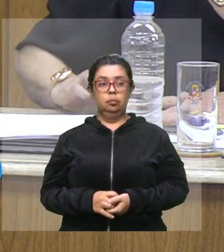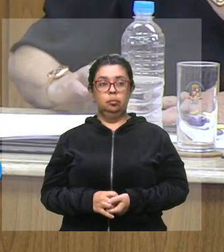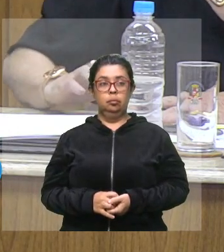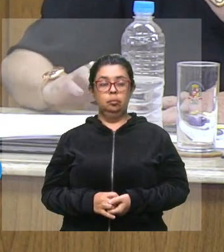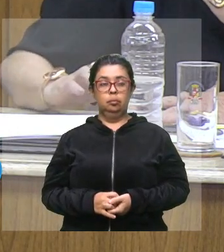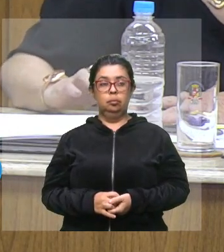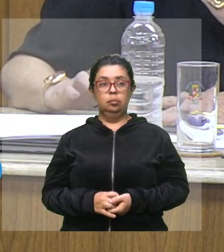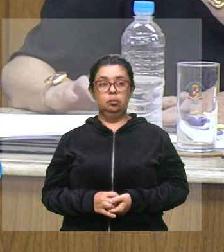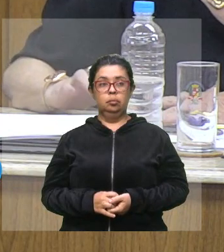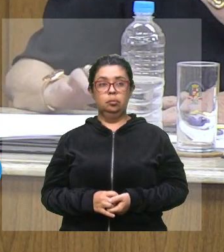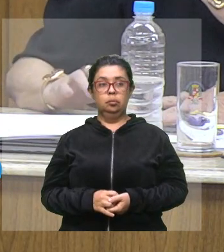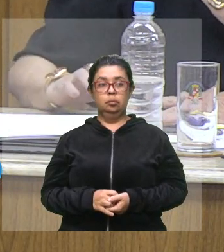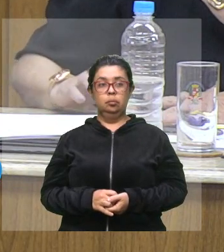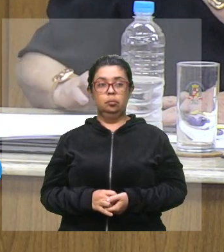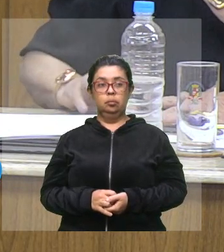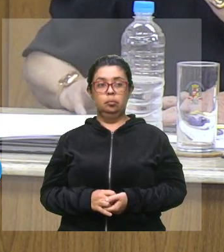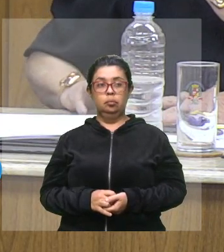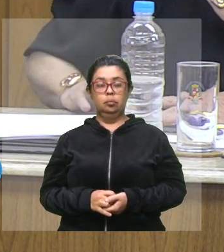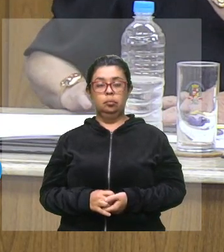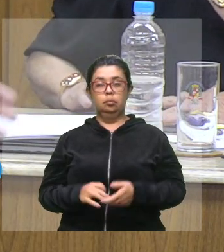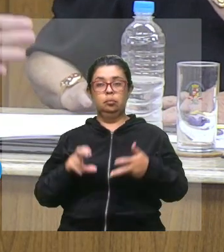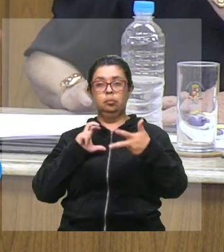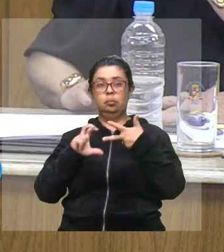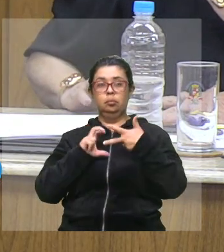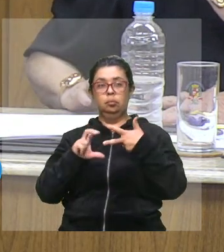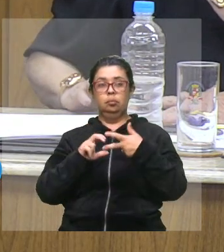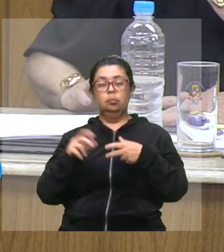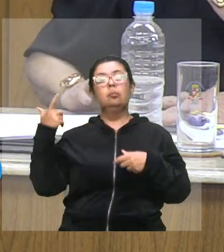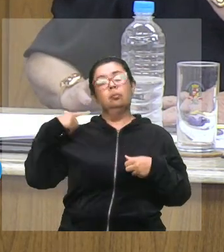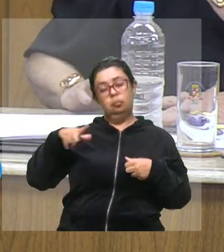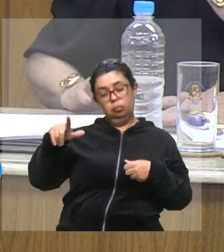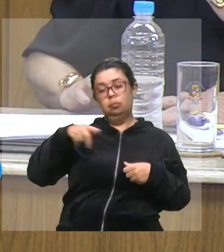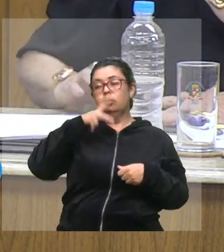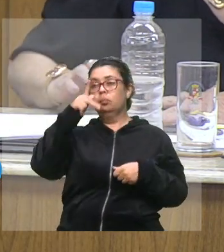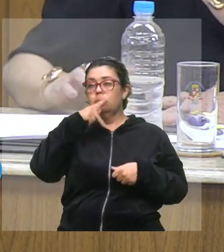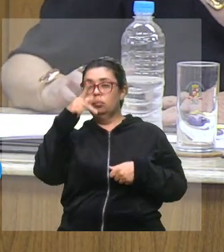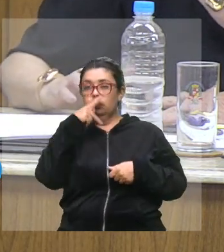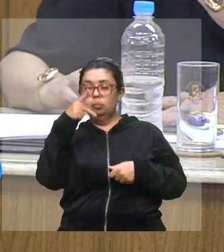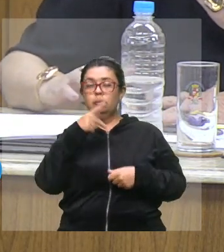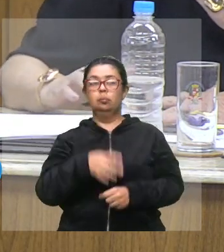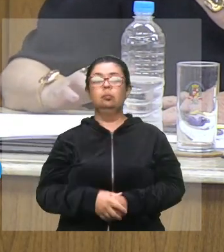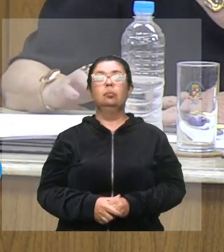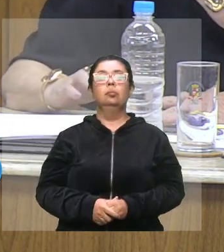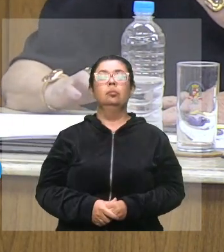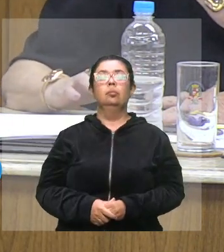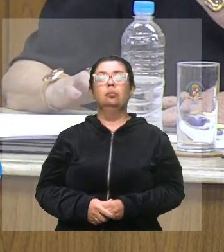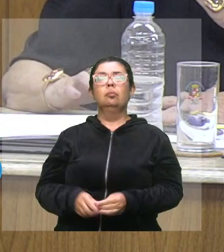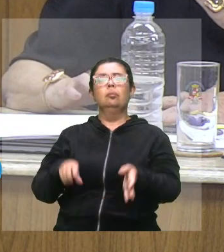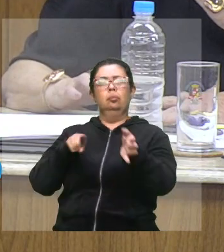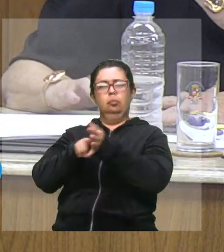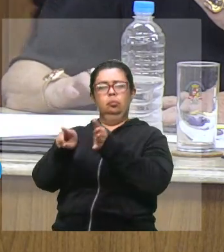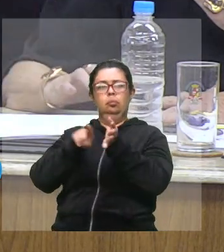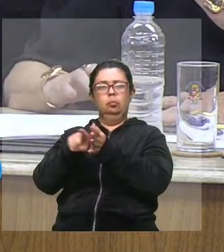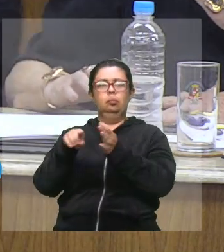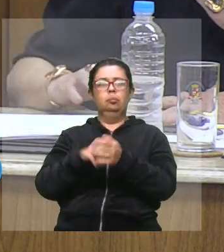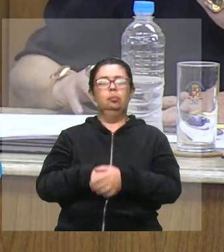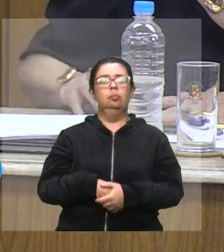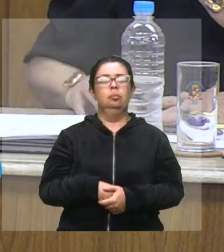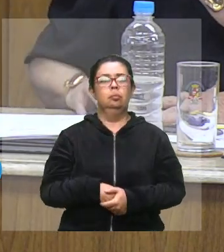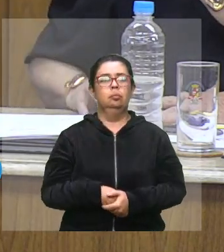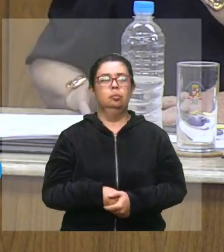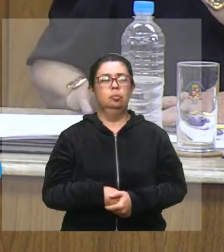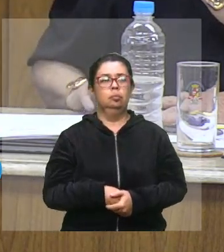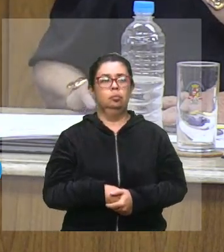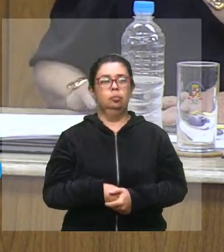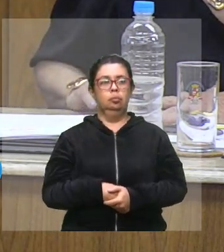para que, então, o executivo já... Nós vamos continuar aqui esse trabalho de cobrança. Acredito que